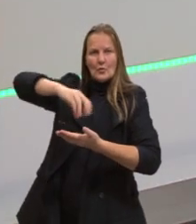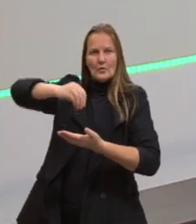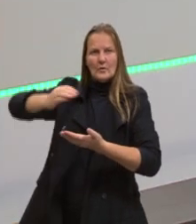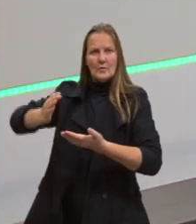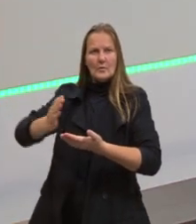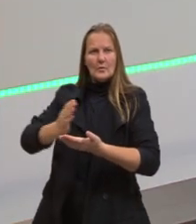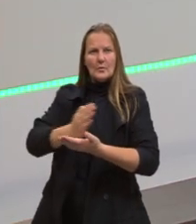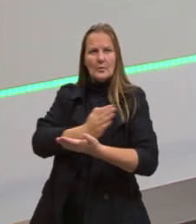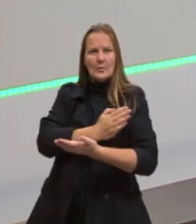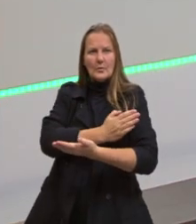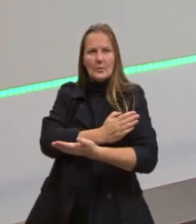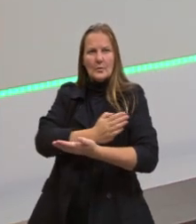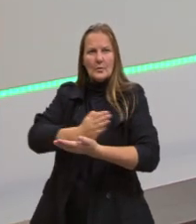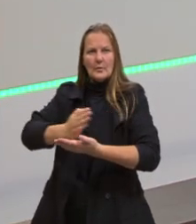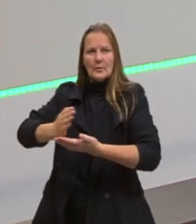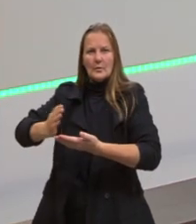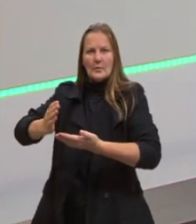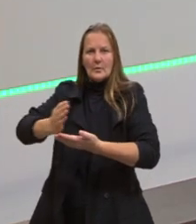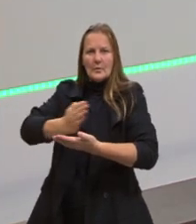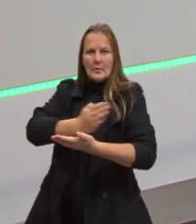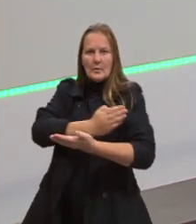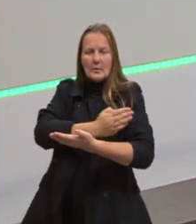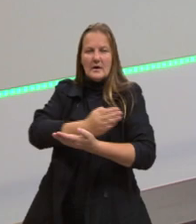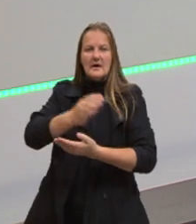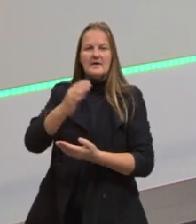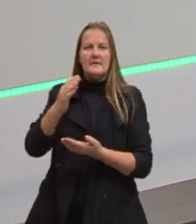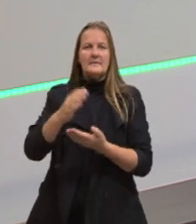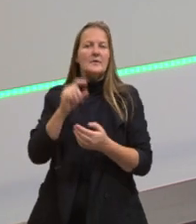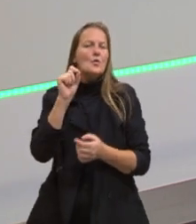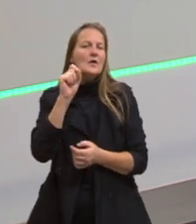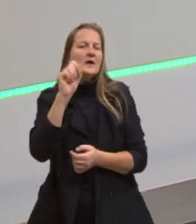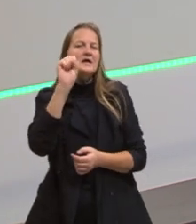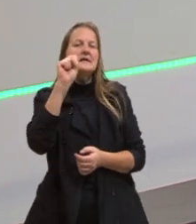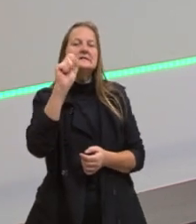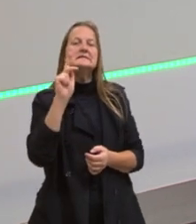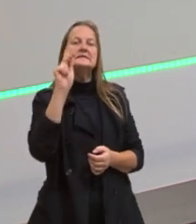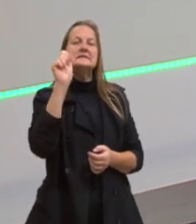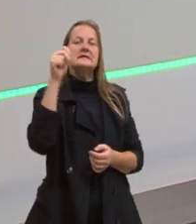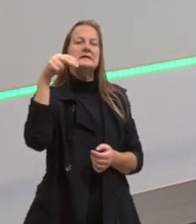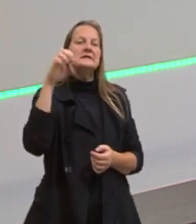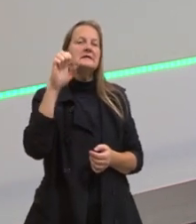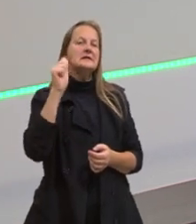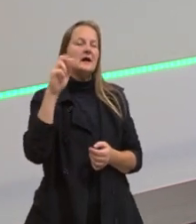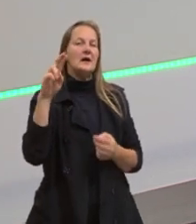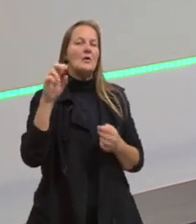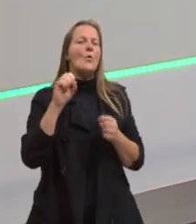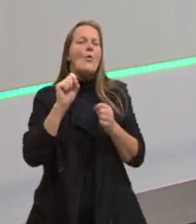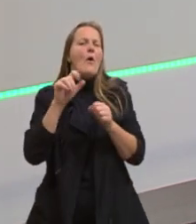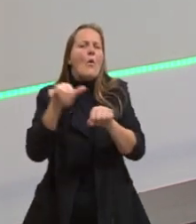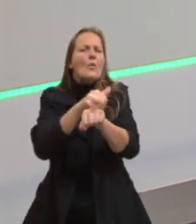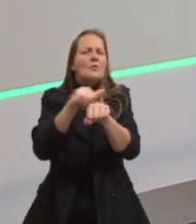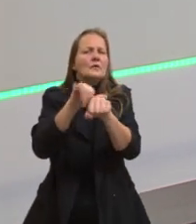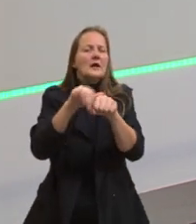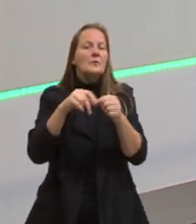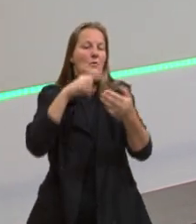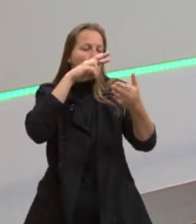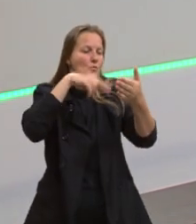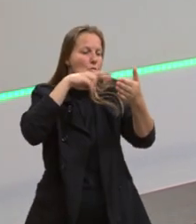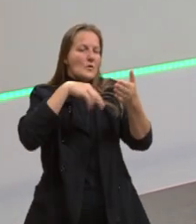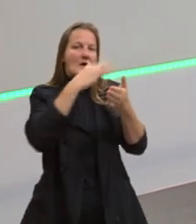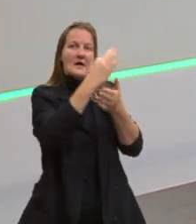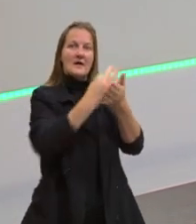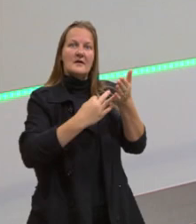objetivo dessa aula nós vamos observar exatamente o que é escanear um texto quais as técnicas que eu faço para ler um texto